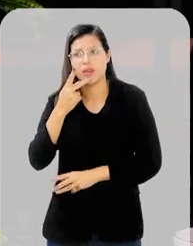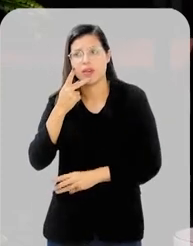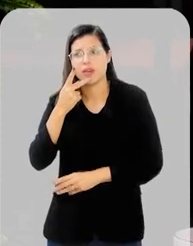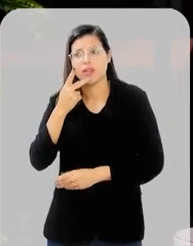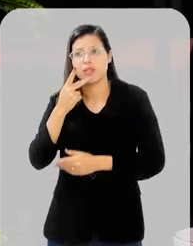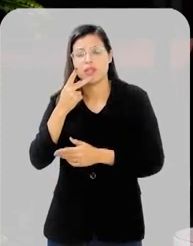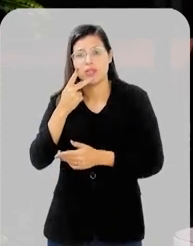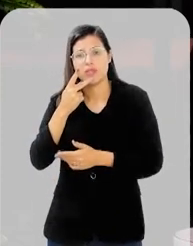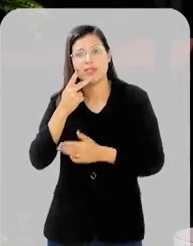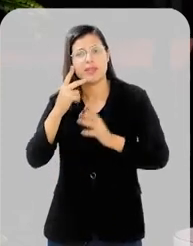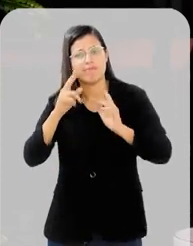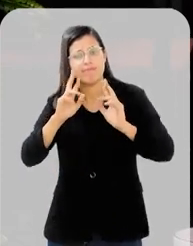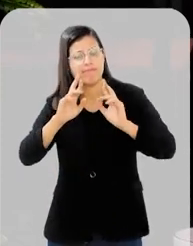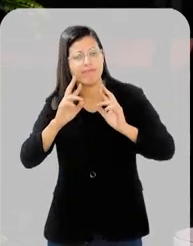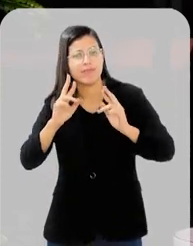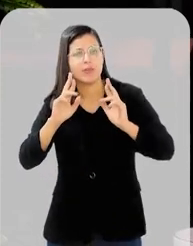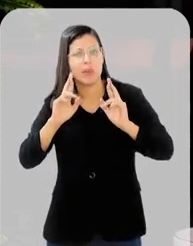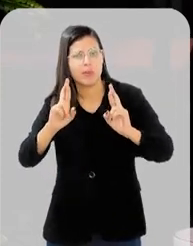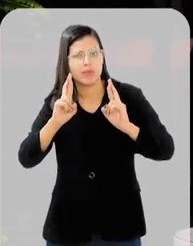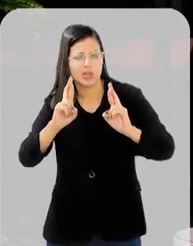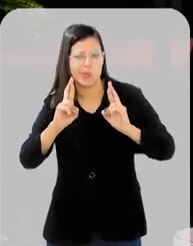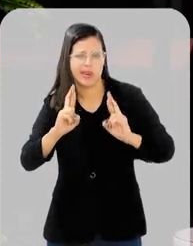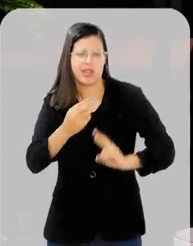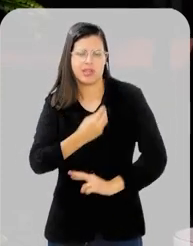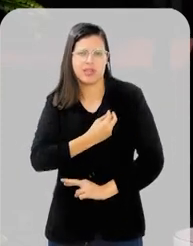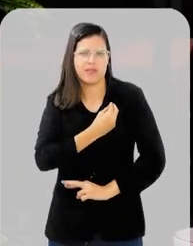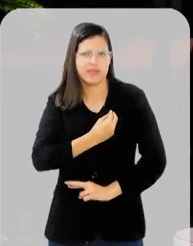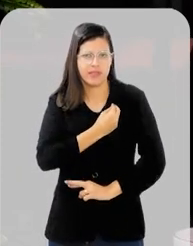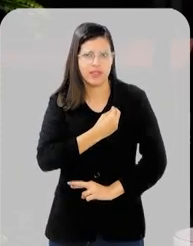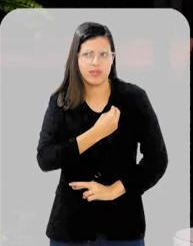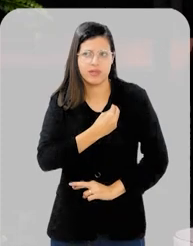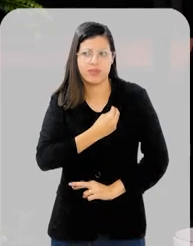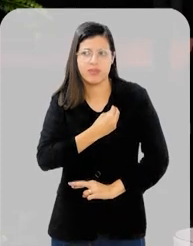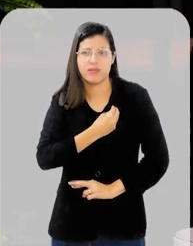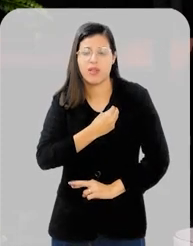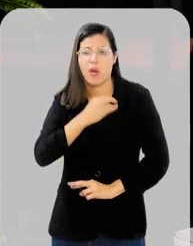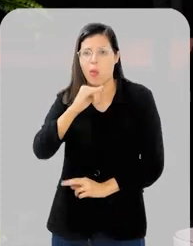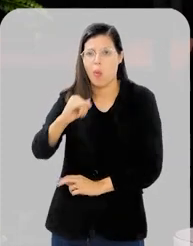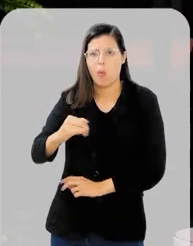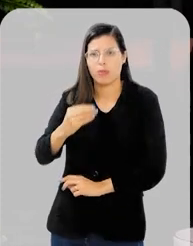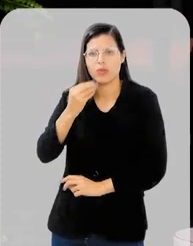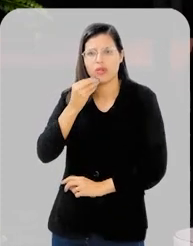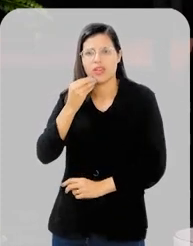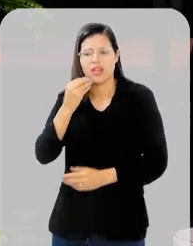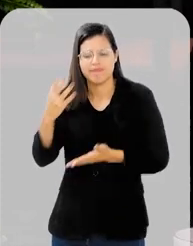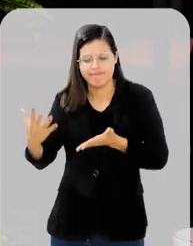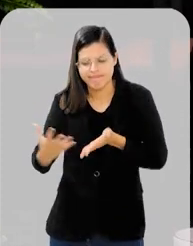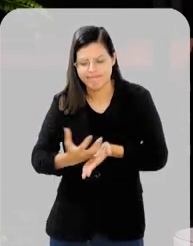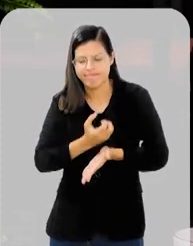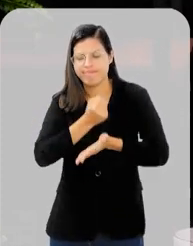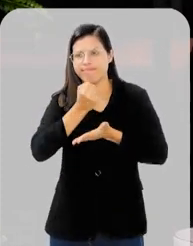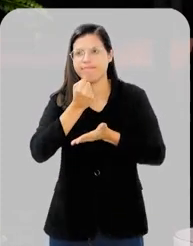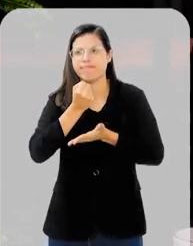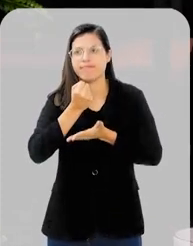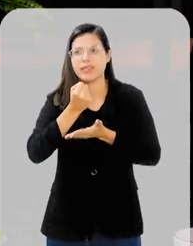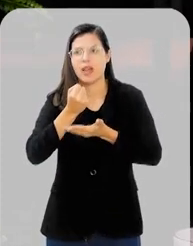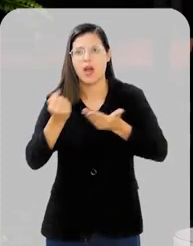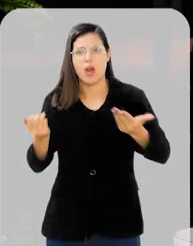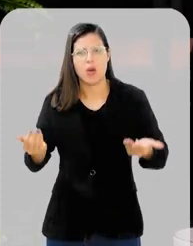era que é a esperança viva né e de viver a a a oportunidade da salvação